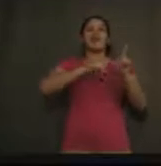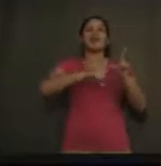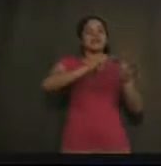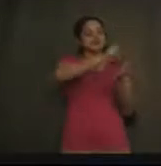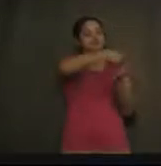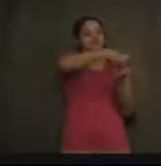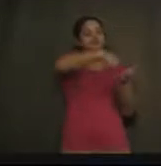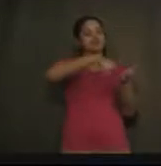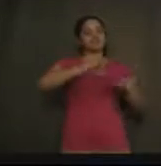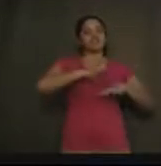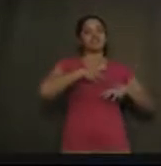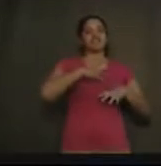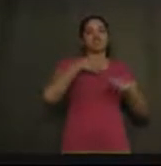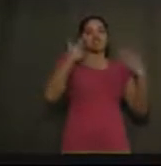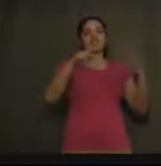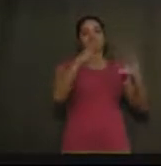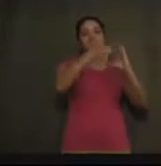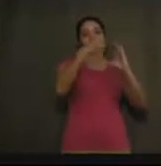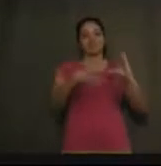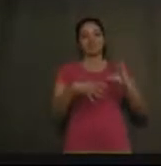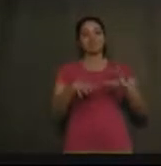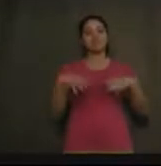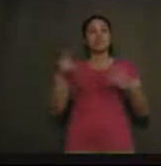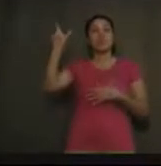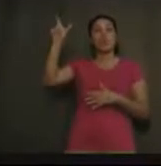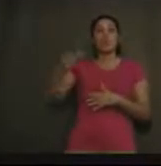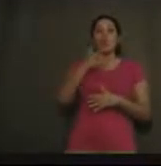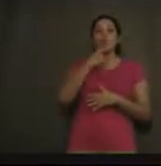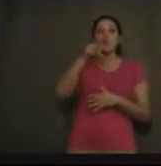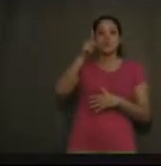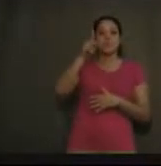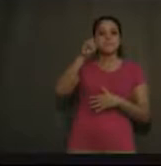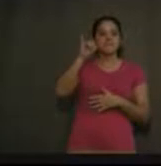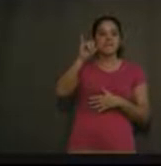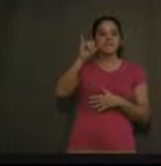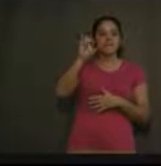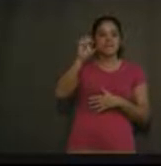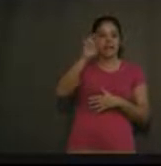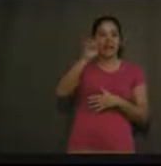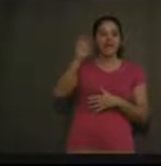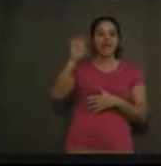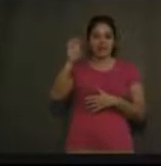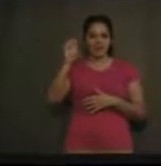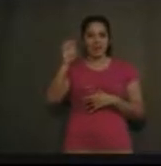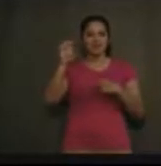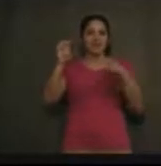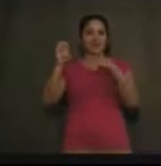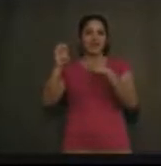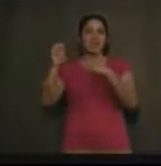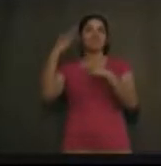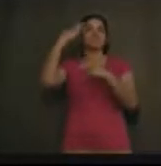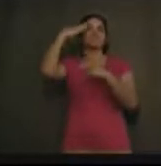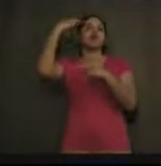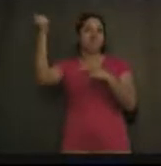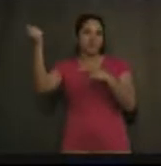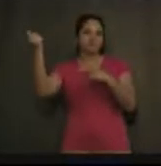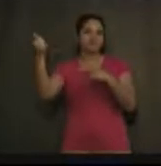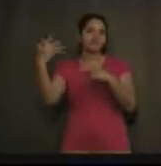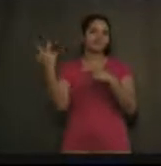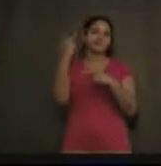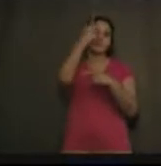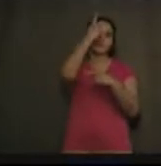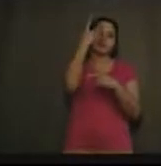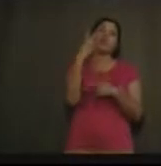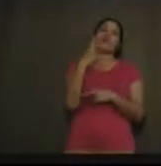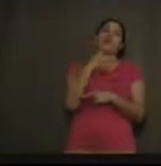matemática de um jeito inconfundível e que, para agravar a situação, ele não leu o regulamento direito, que é uma coisa que outros matemáticos fazem de vez em